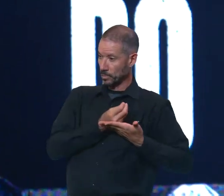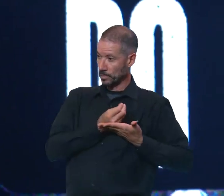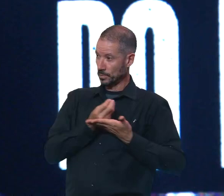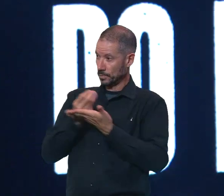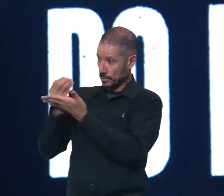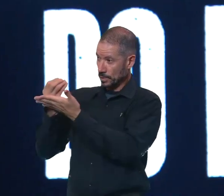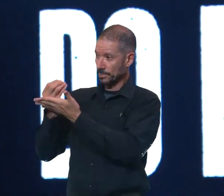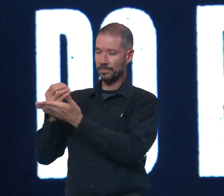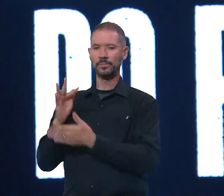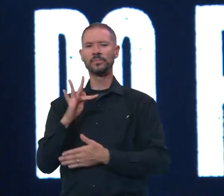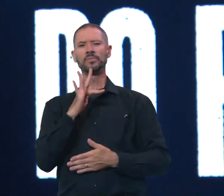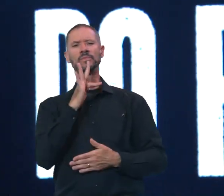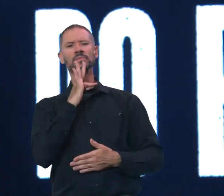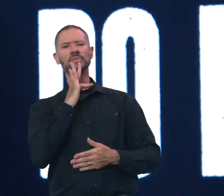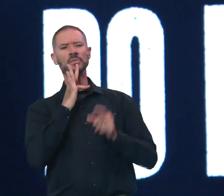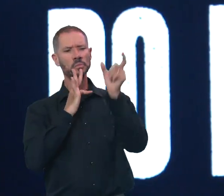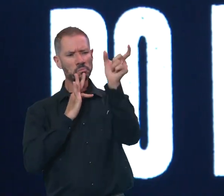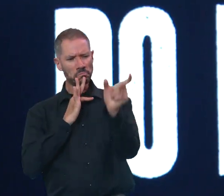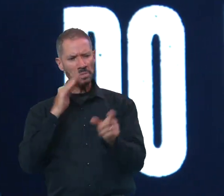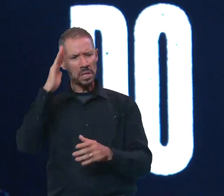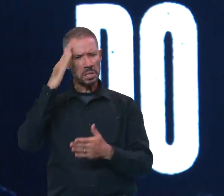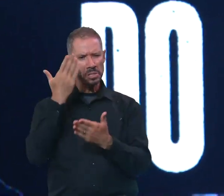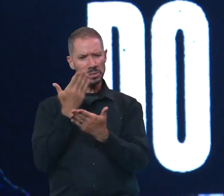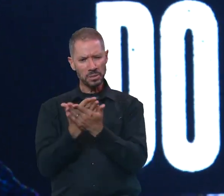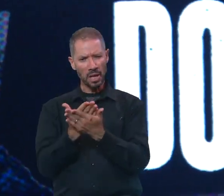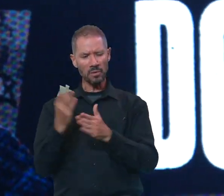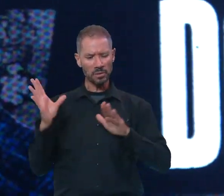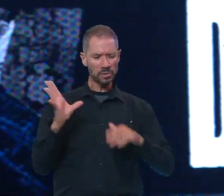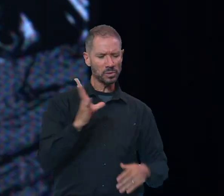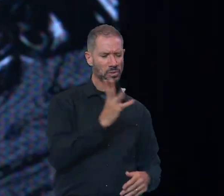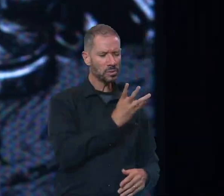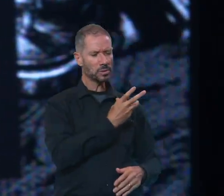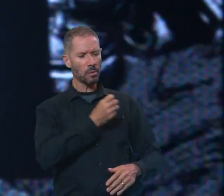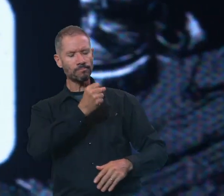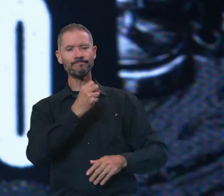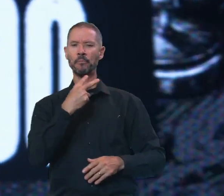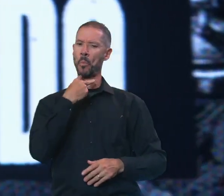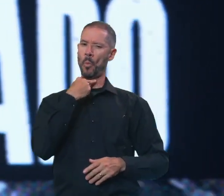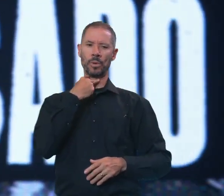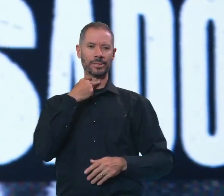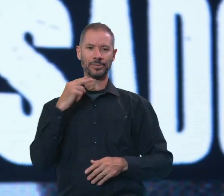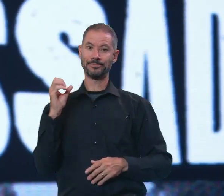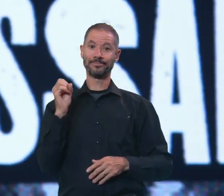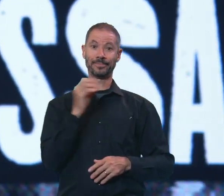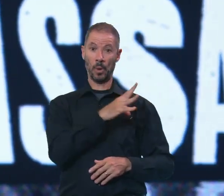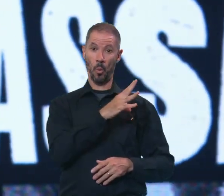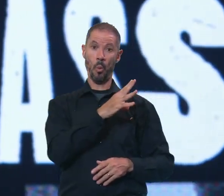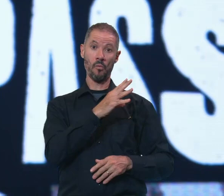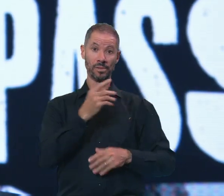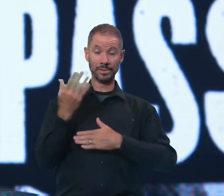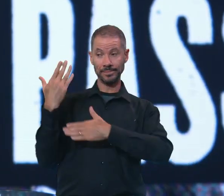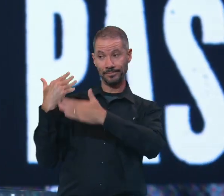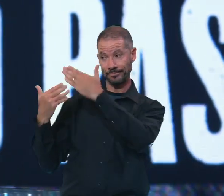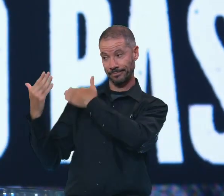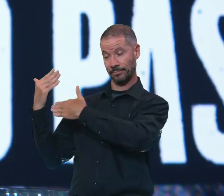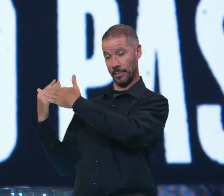mãos de Filemão, porque acreditava que o Senhor já o havia salvo e ele não podia ter coisas mal resolvidas com o seu